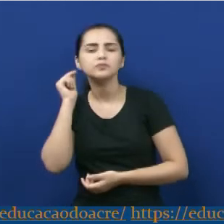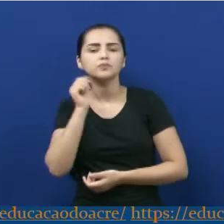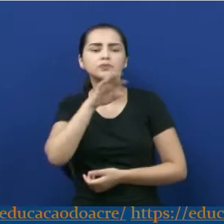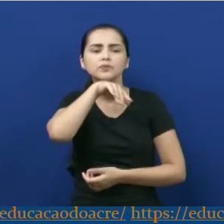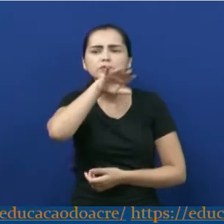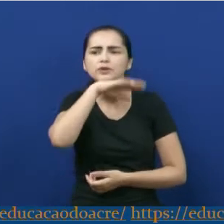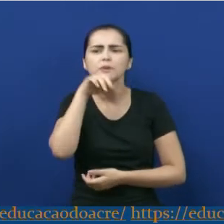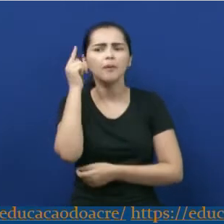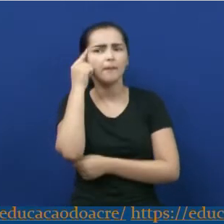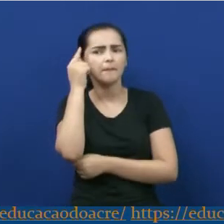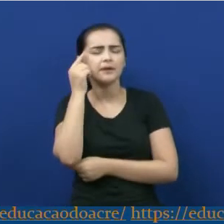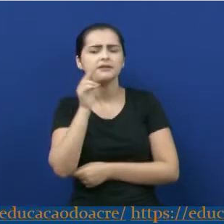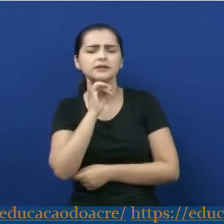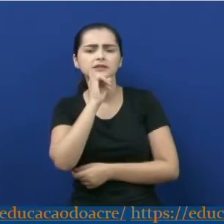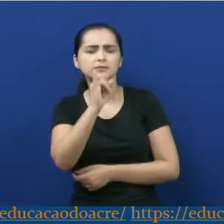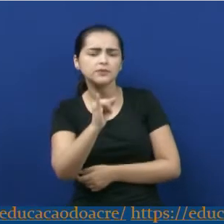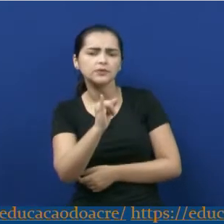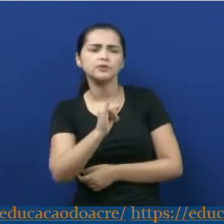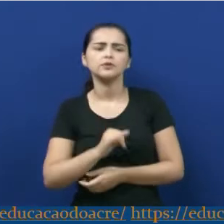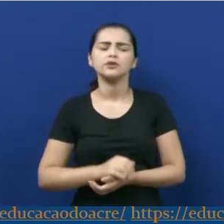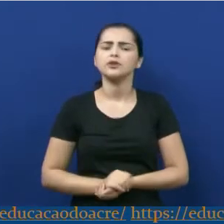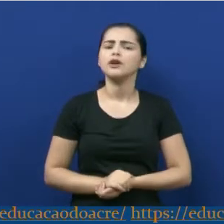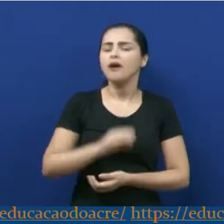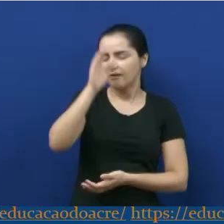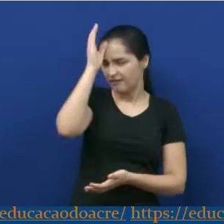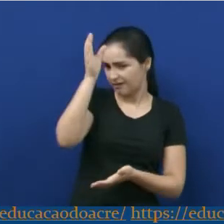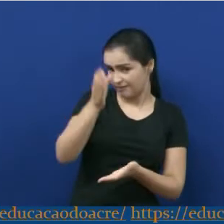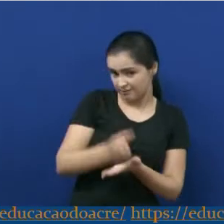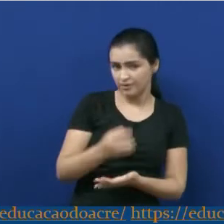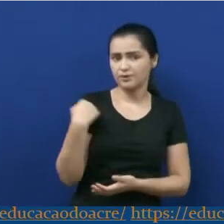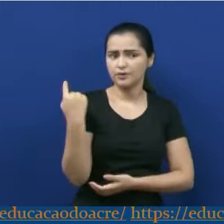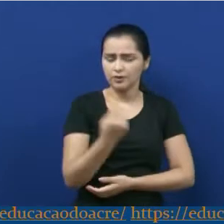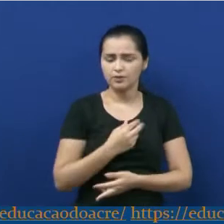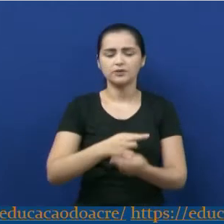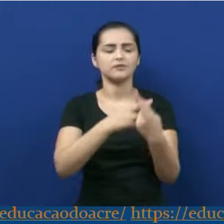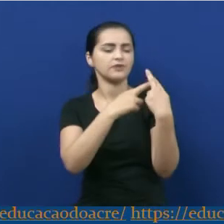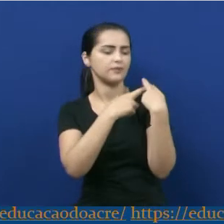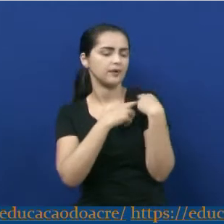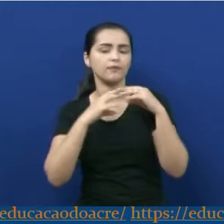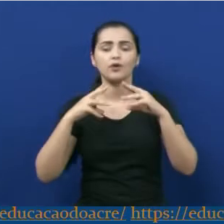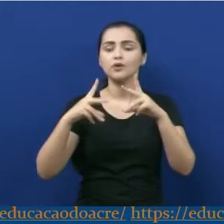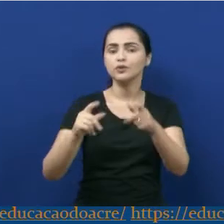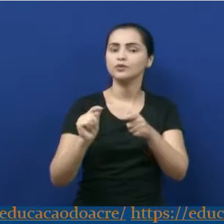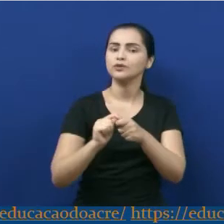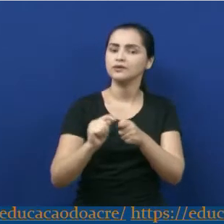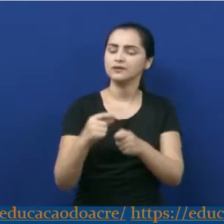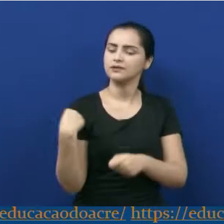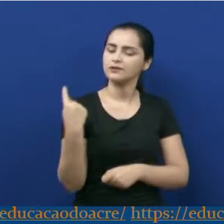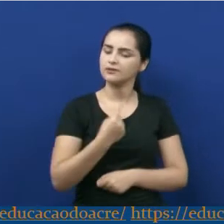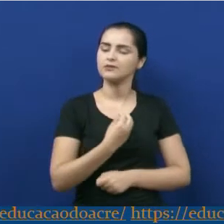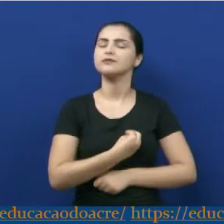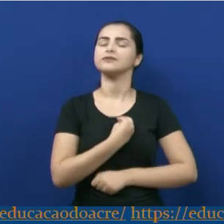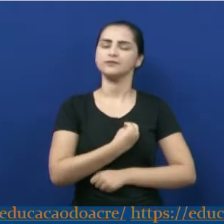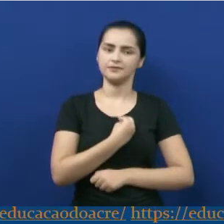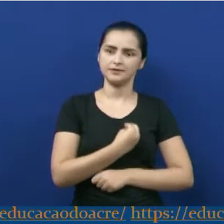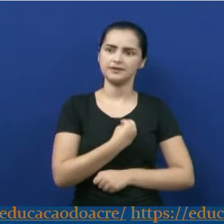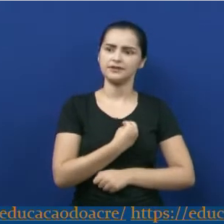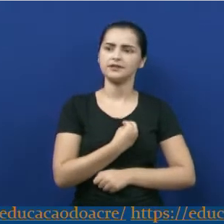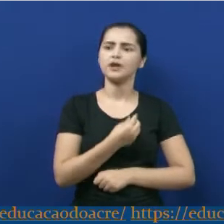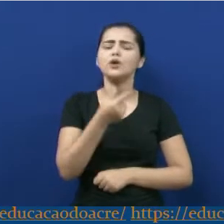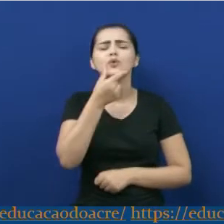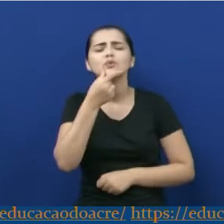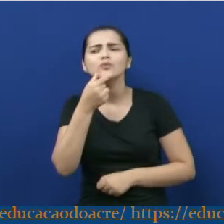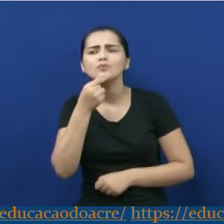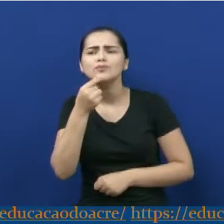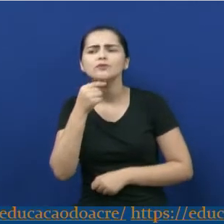não eu acredito que nós somos responsáveis por tudo que a gente faz em nossas vidas e aí O Cauê